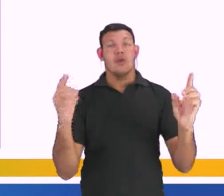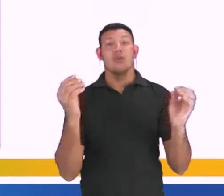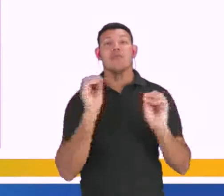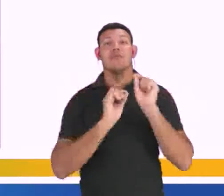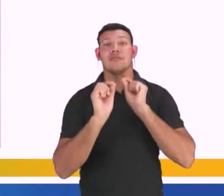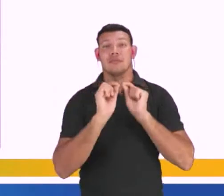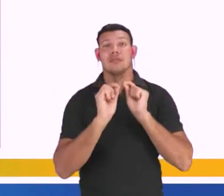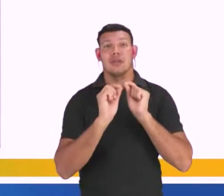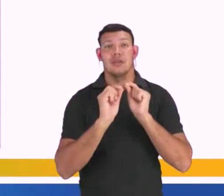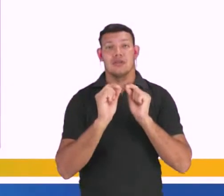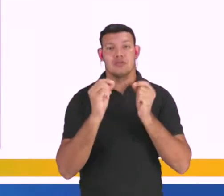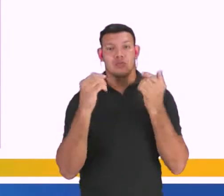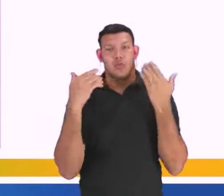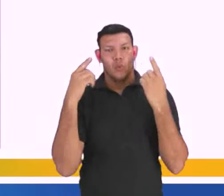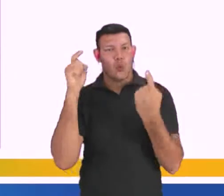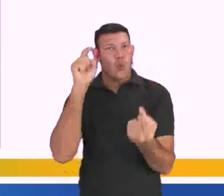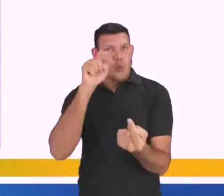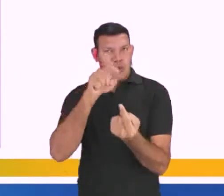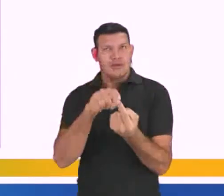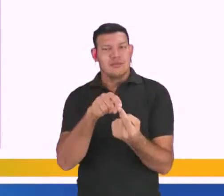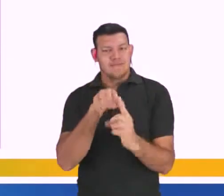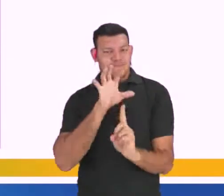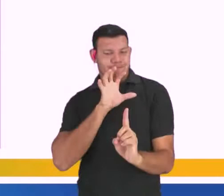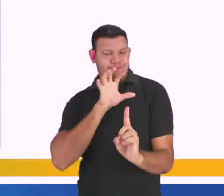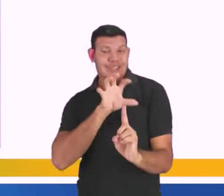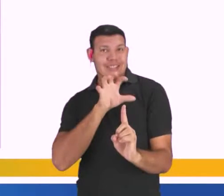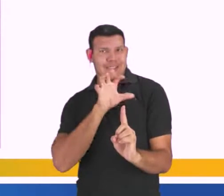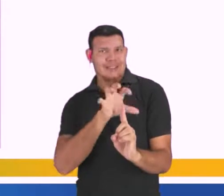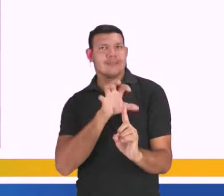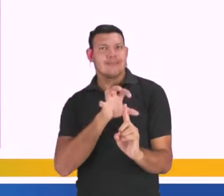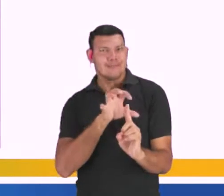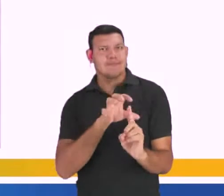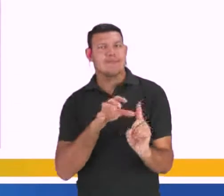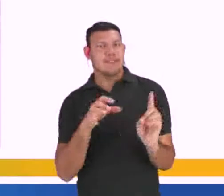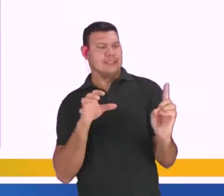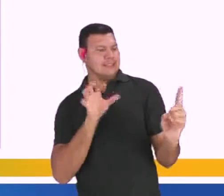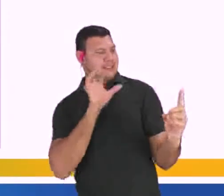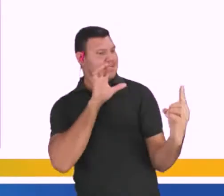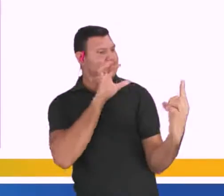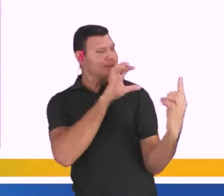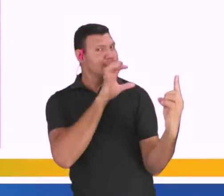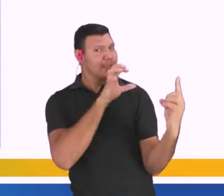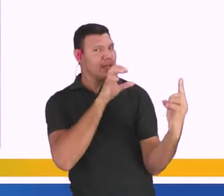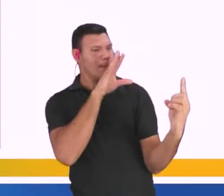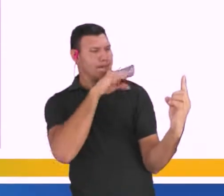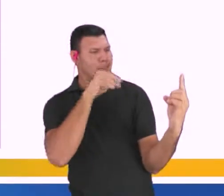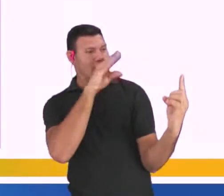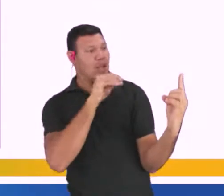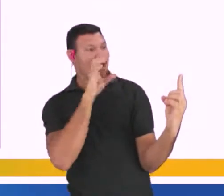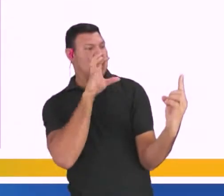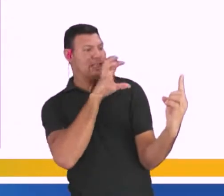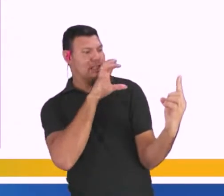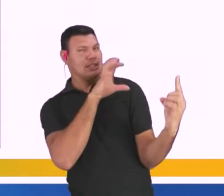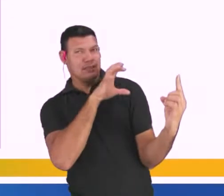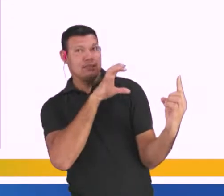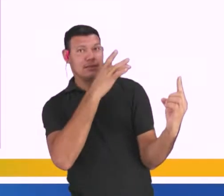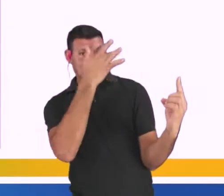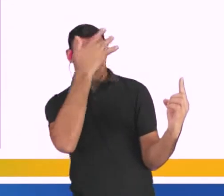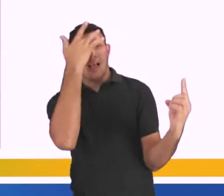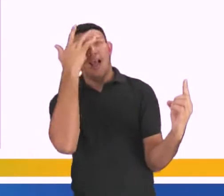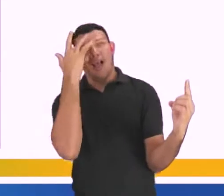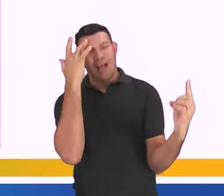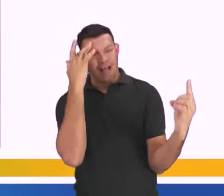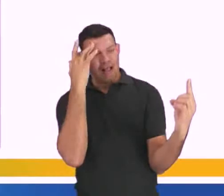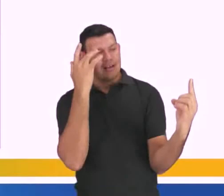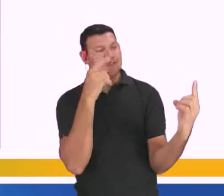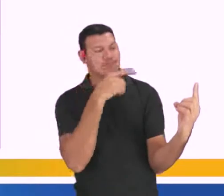ela. No receptor, no caso, não é emissor não. O objetivo é convencer essa pessoa, é fazer com que essa pessoa faça algo que